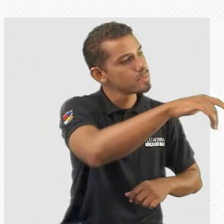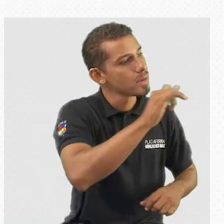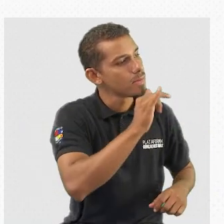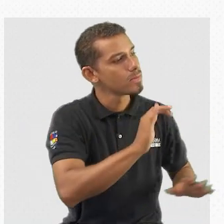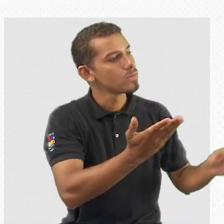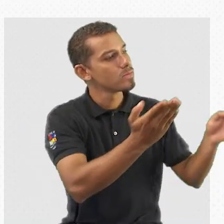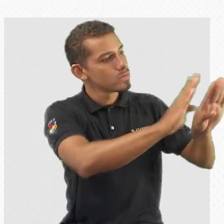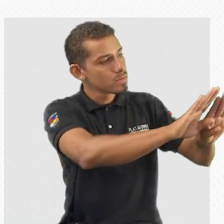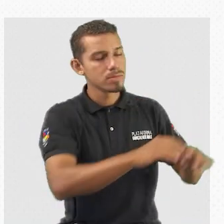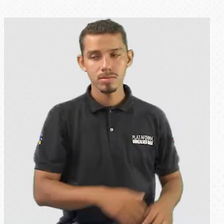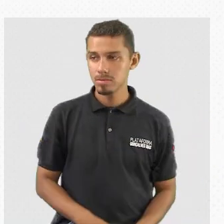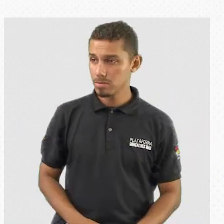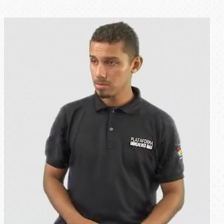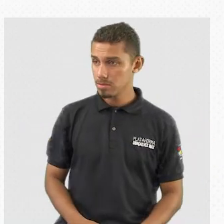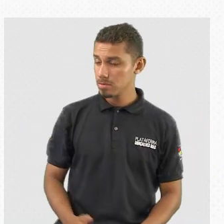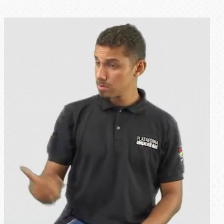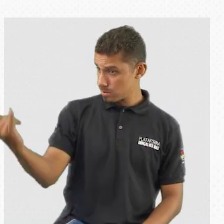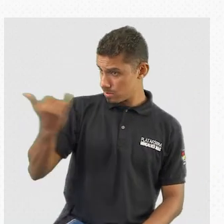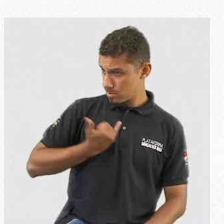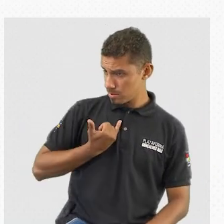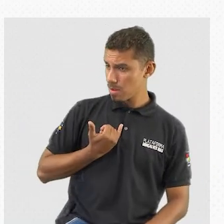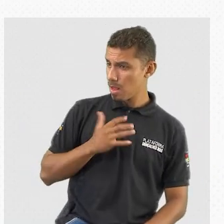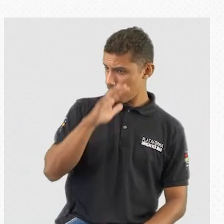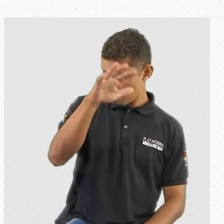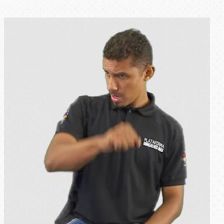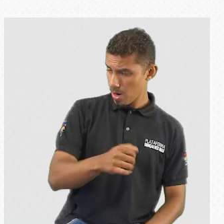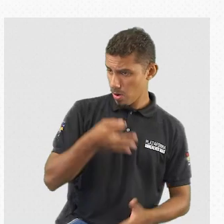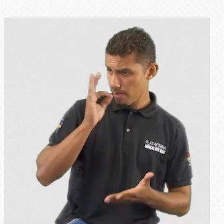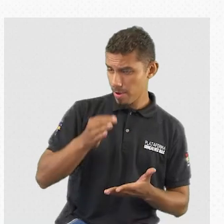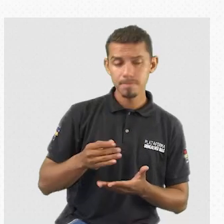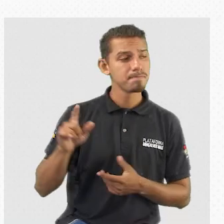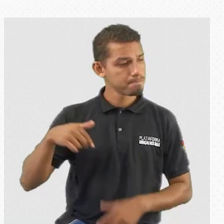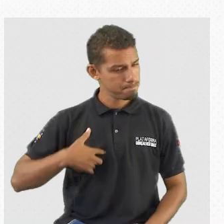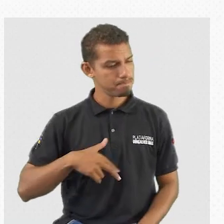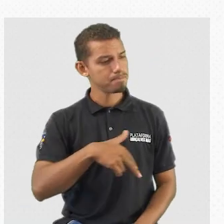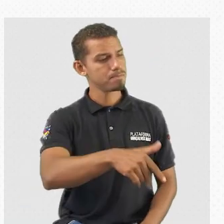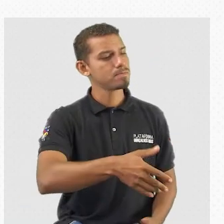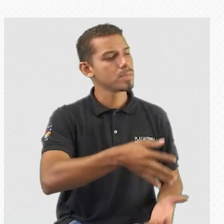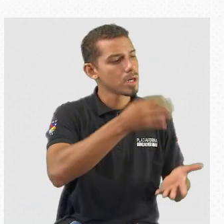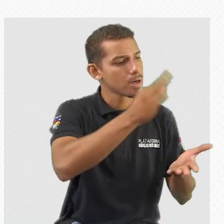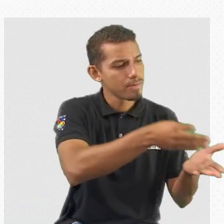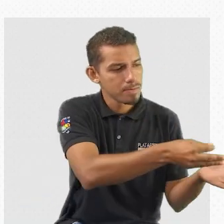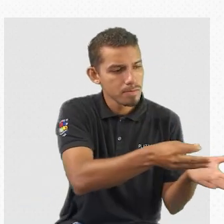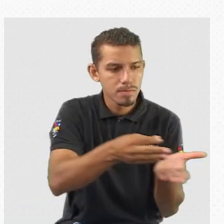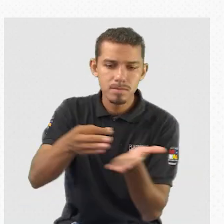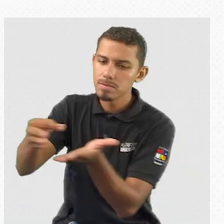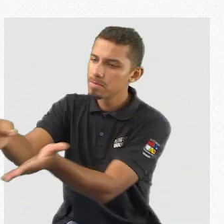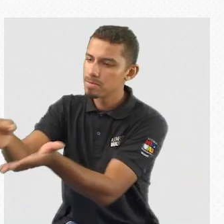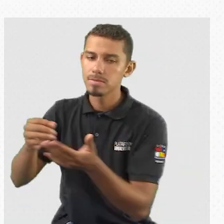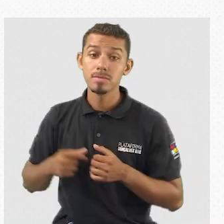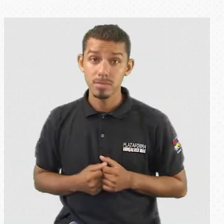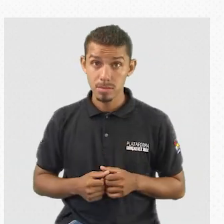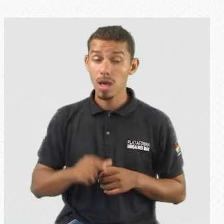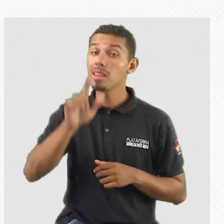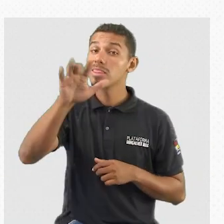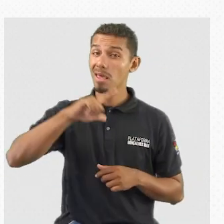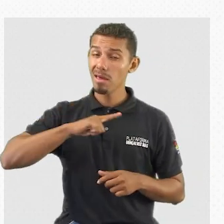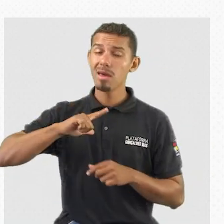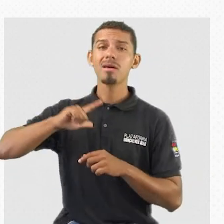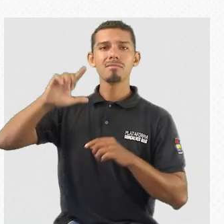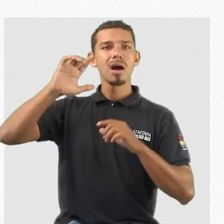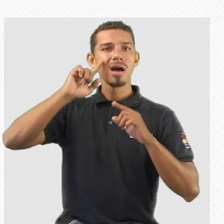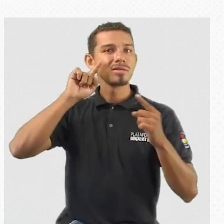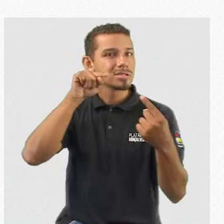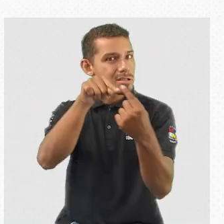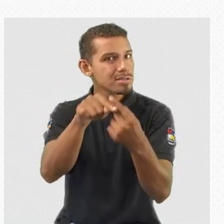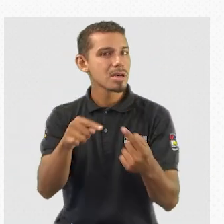né? Essa análise mostra como a linguagem ela envolve intenção, ela envolve contexto, ela